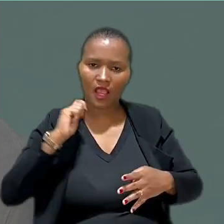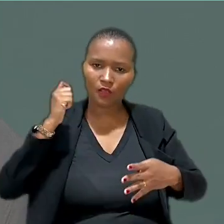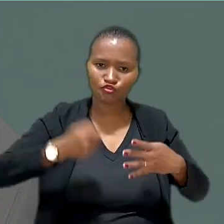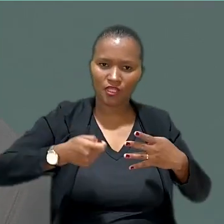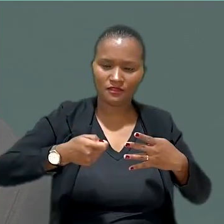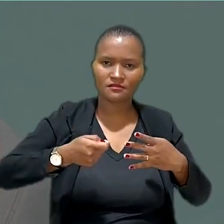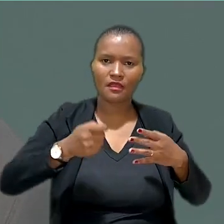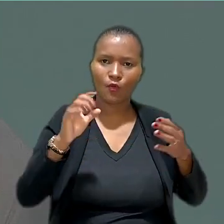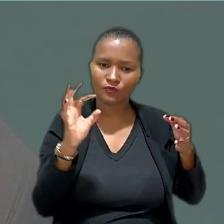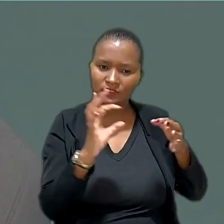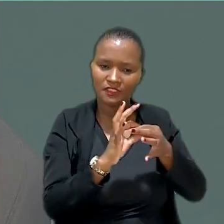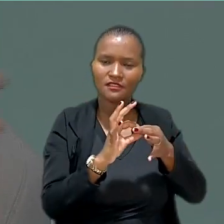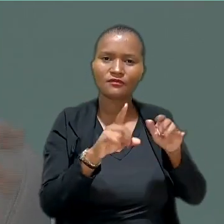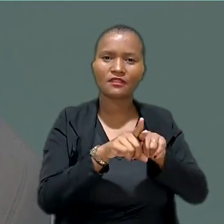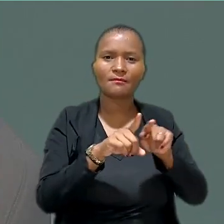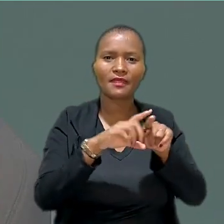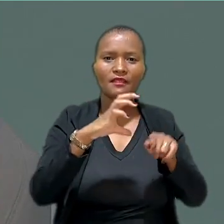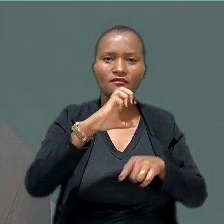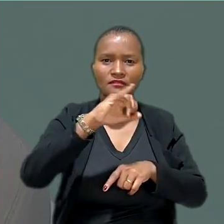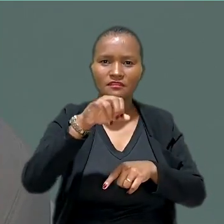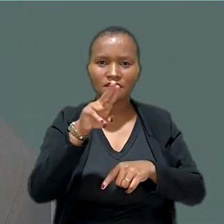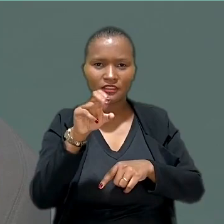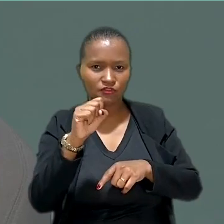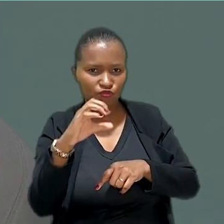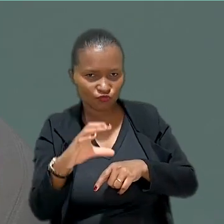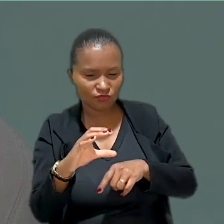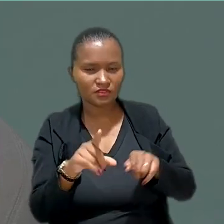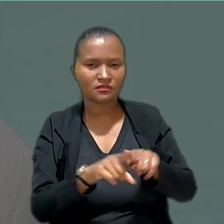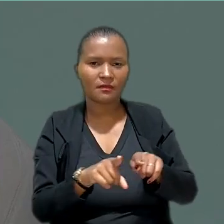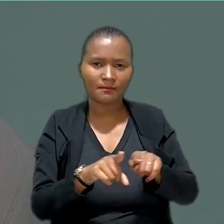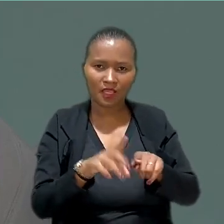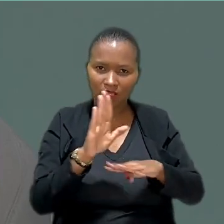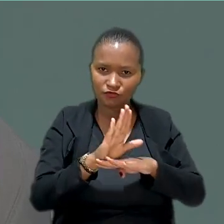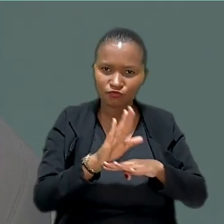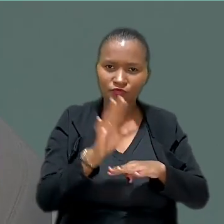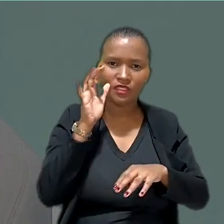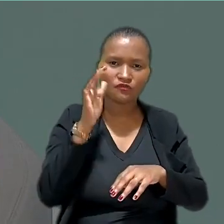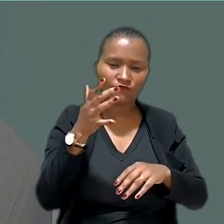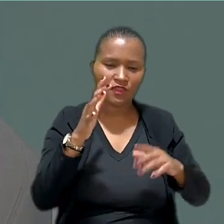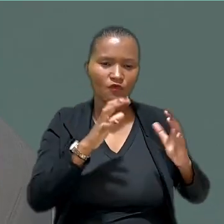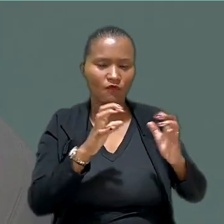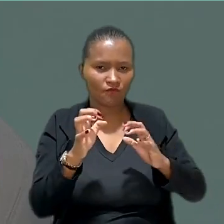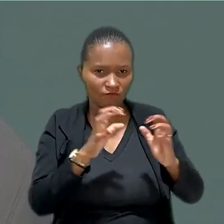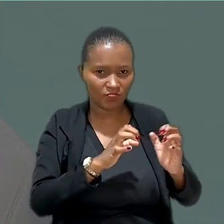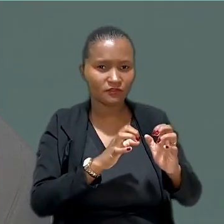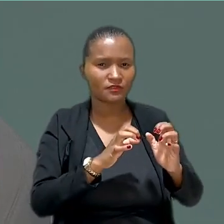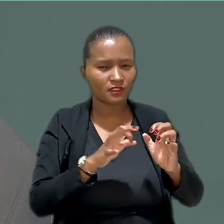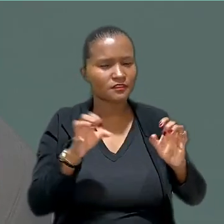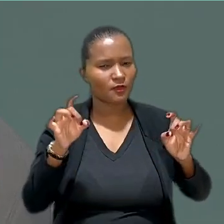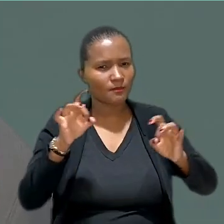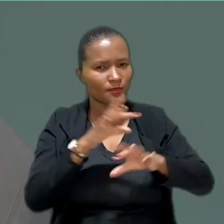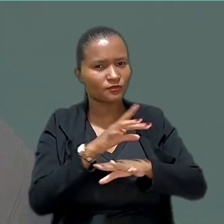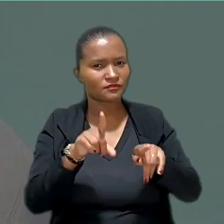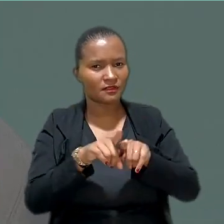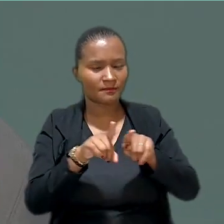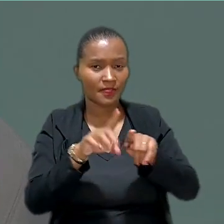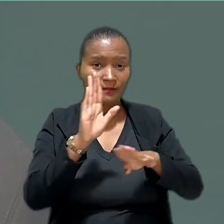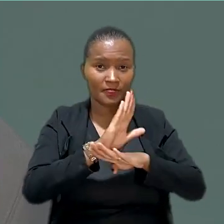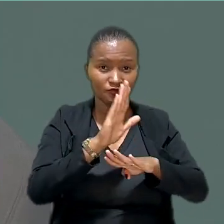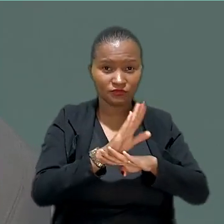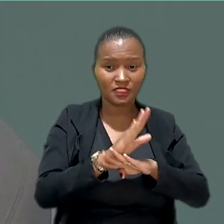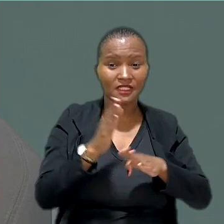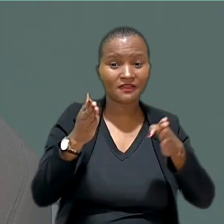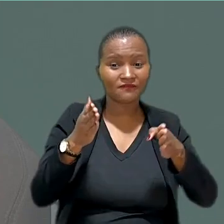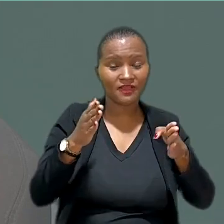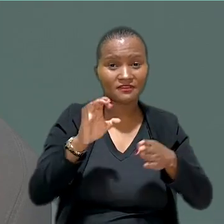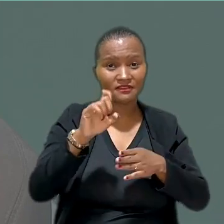conciliação. Os CEJUs, que são Centros Judiciários de Solução de Conflitos, estão preparados para também tentar a conciliação dos processos na fase de